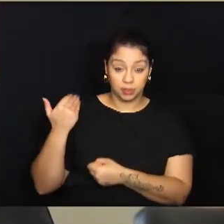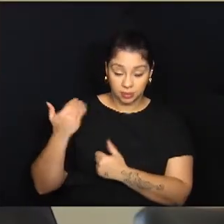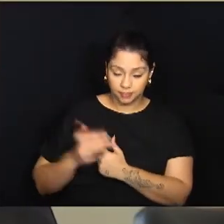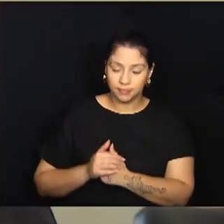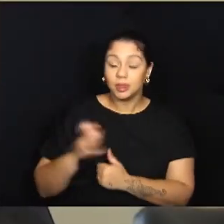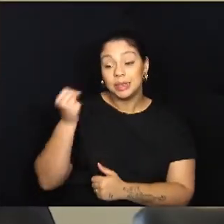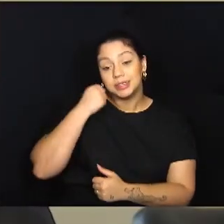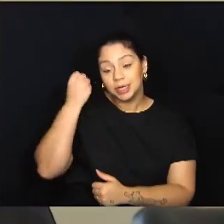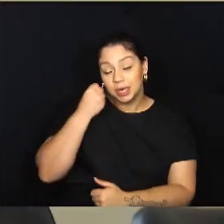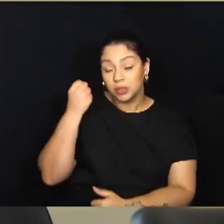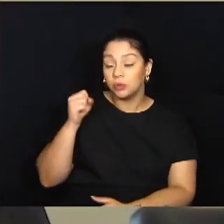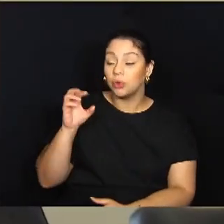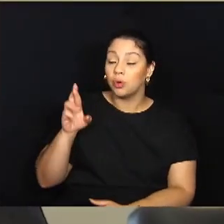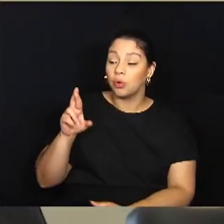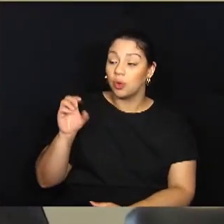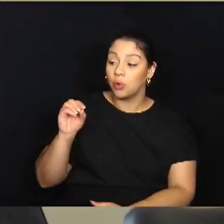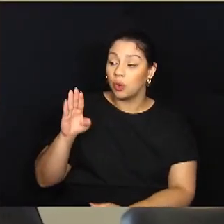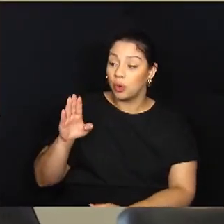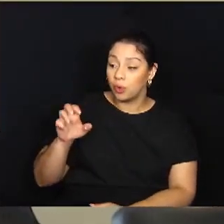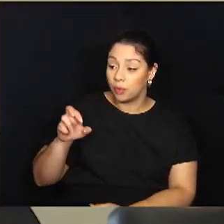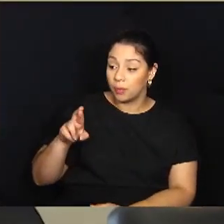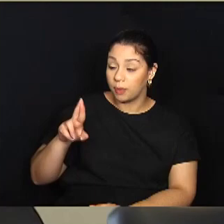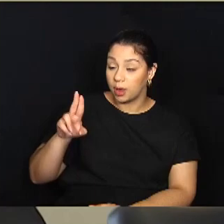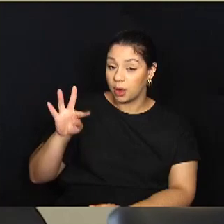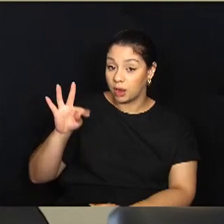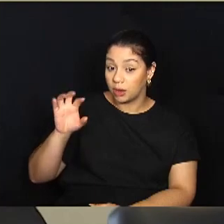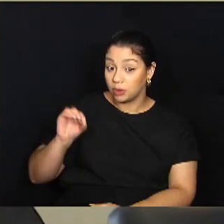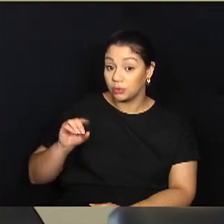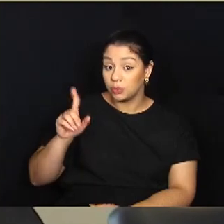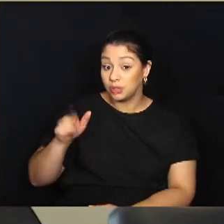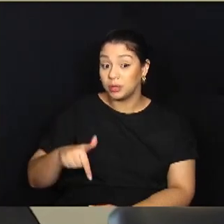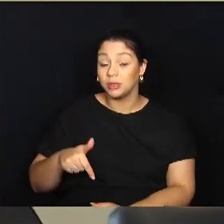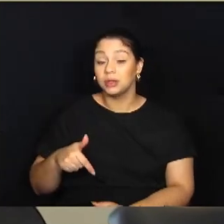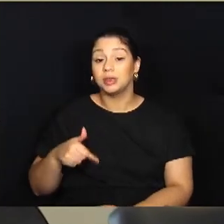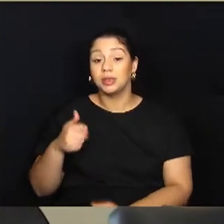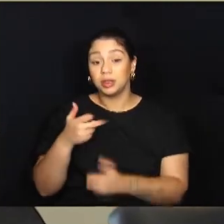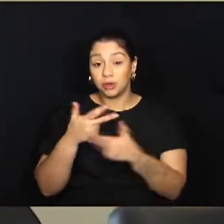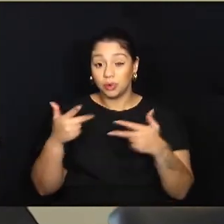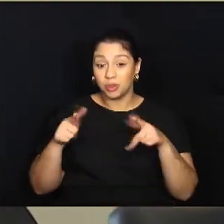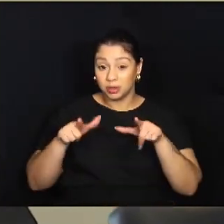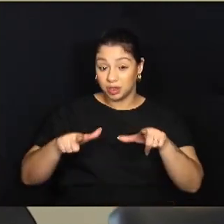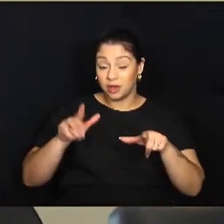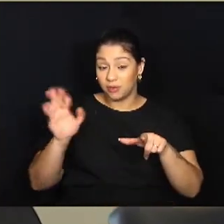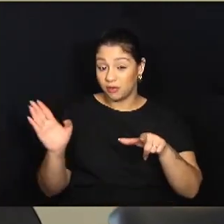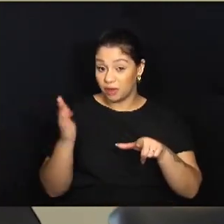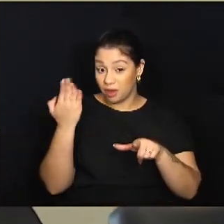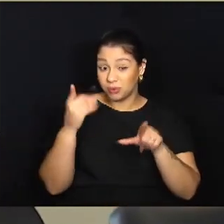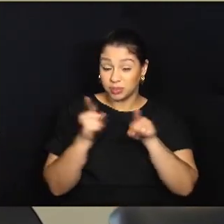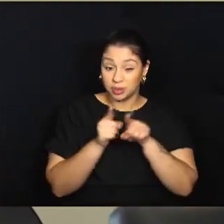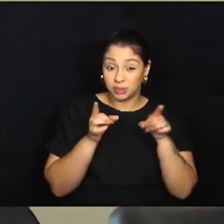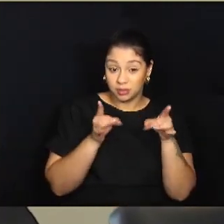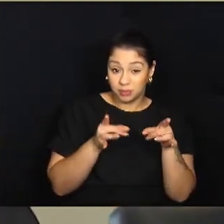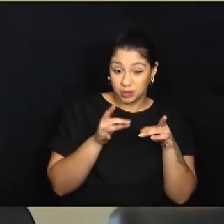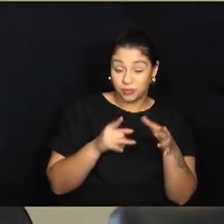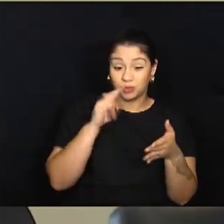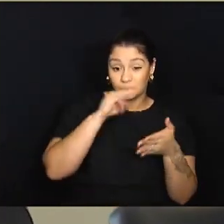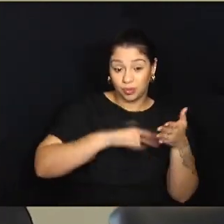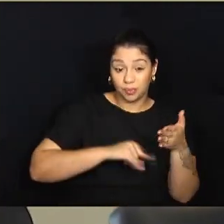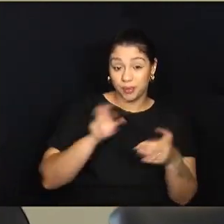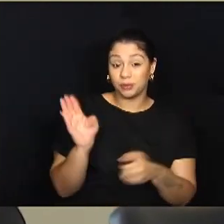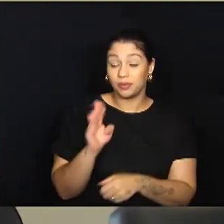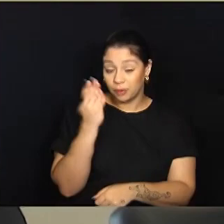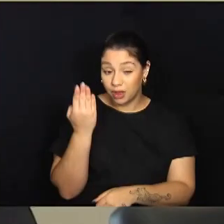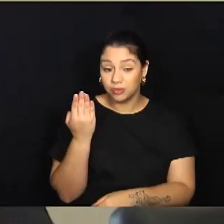senador Roberto, ele fala sobre isso, da ilegalidade de certidões falsas, venda de passaporte, documentos falsos,